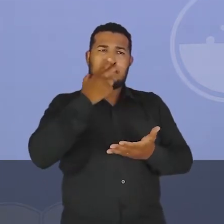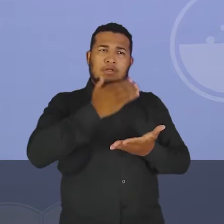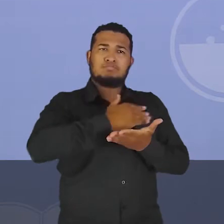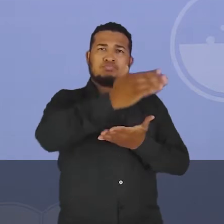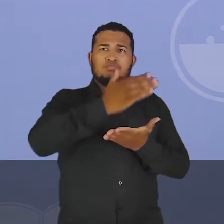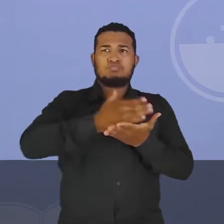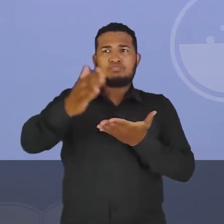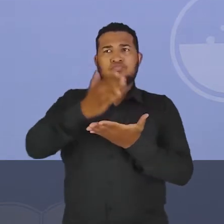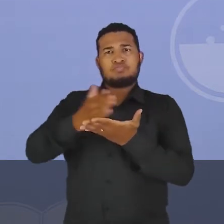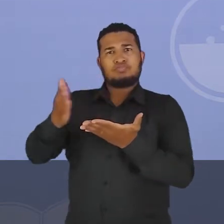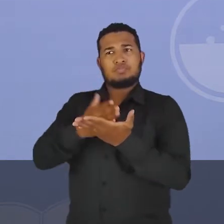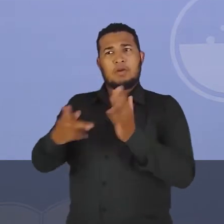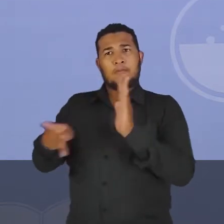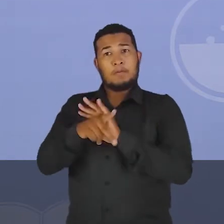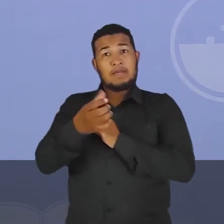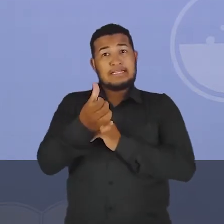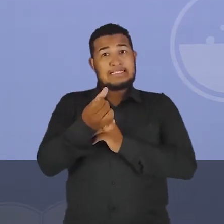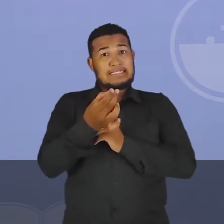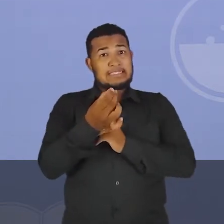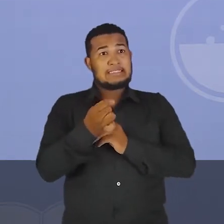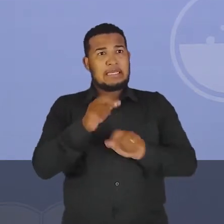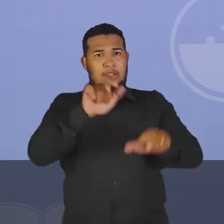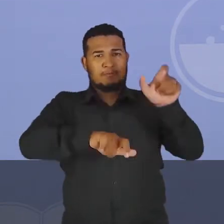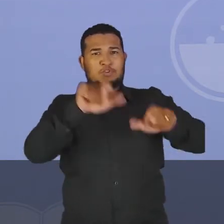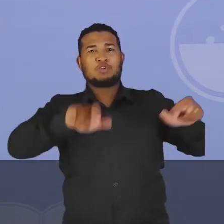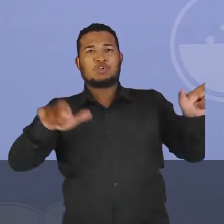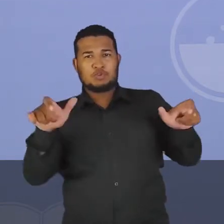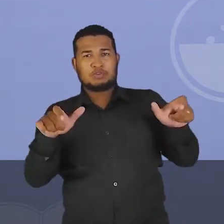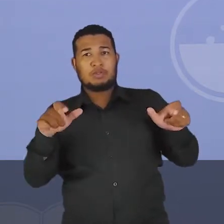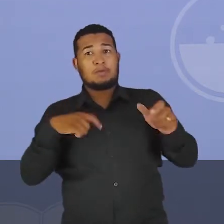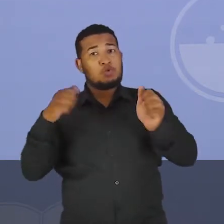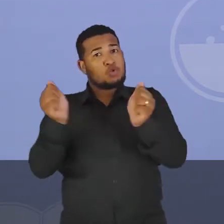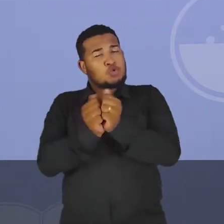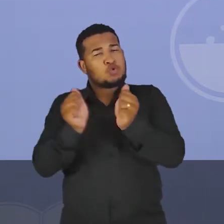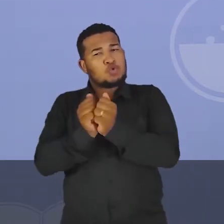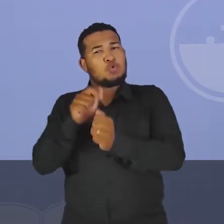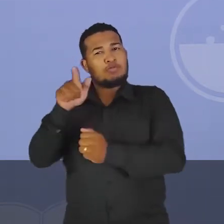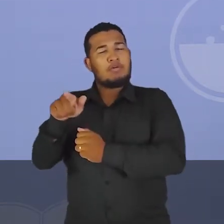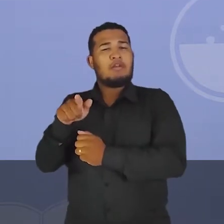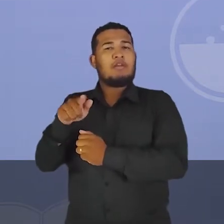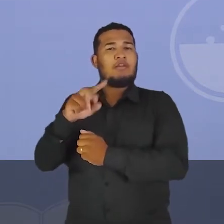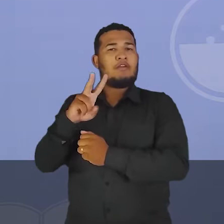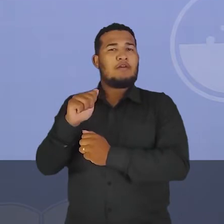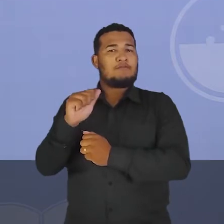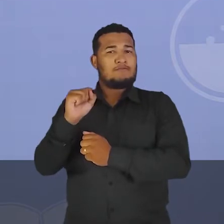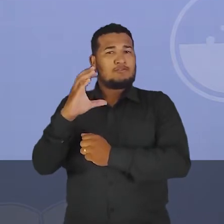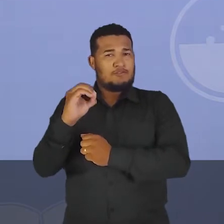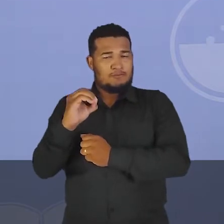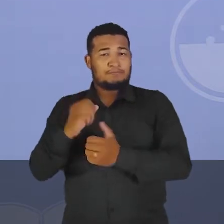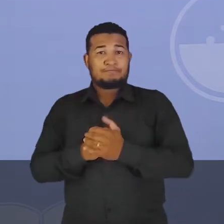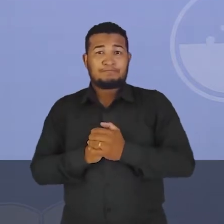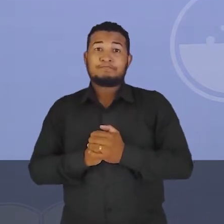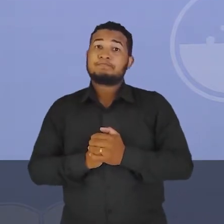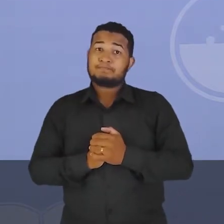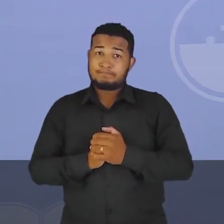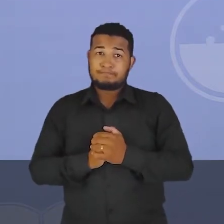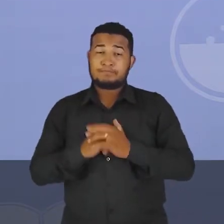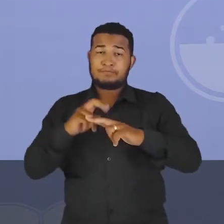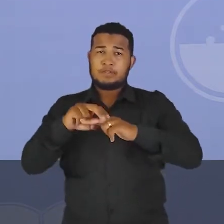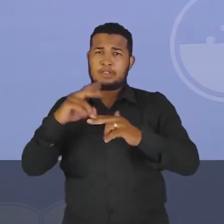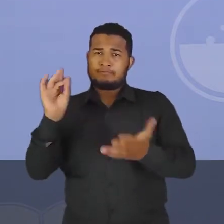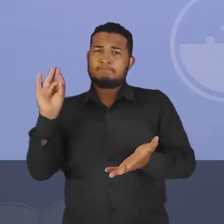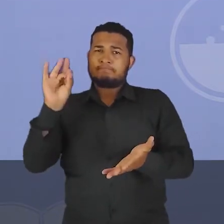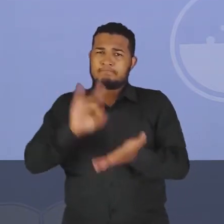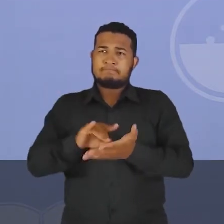de 60 colonizadores. E essas pessoas vieram com Vasco Fernandes Coutinho, tá? Para a fixação nessa capitania, não